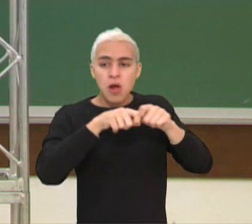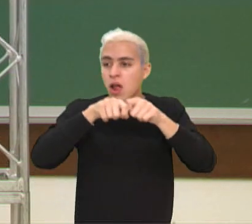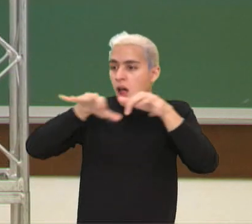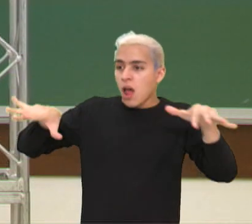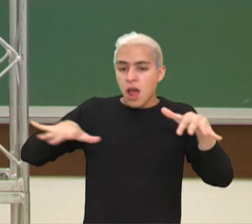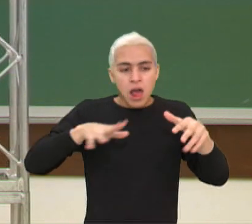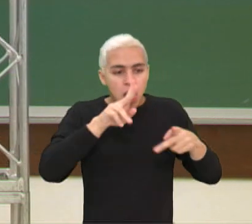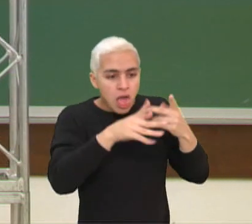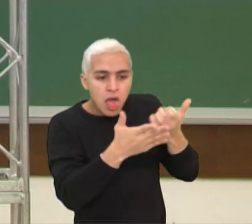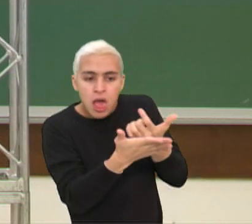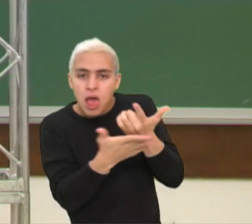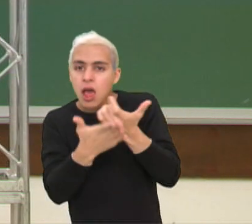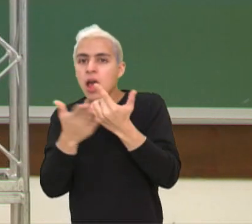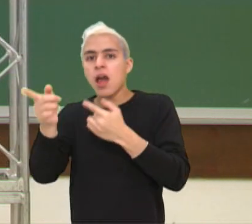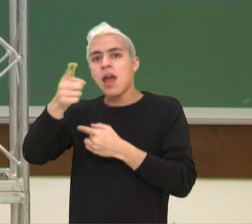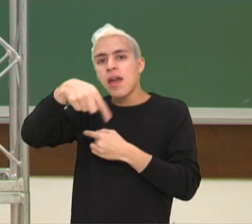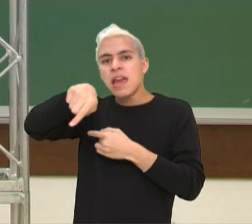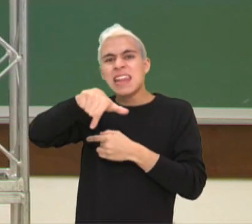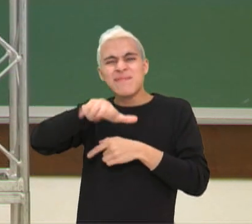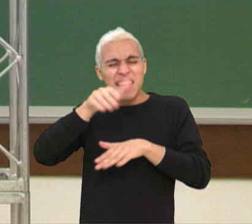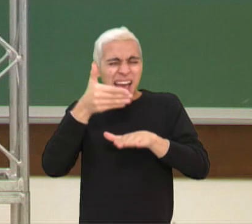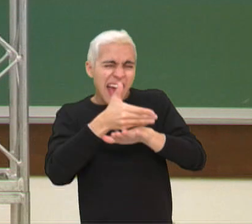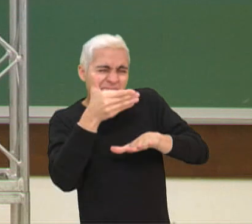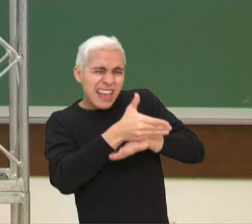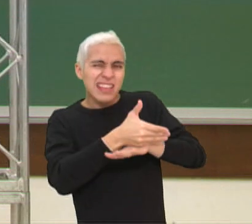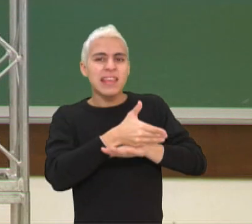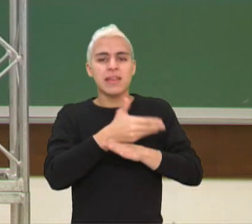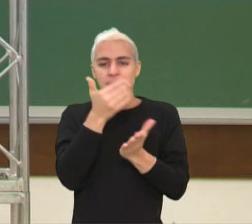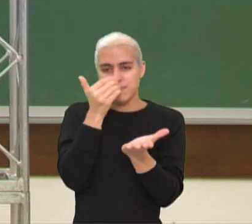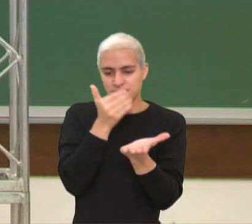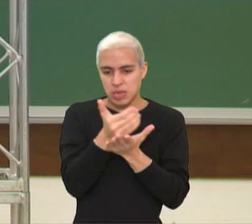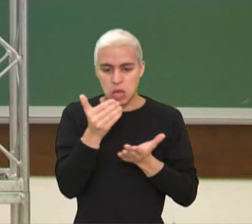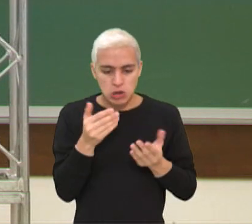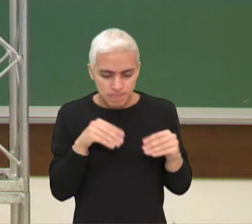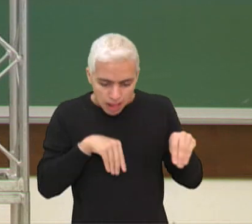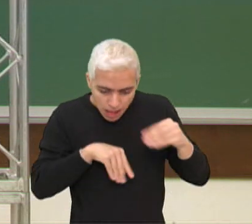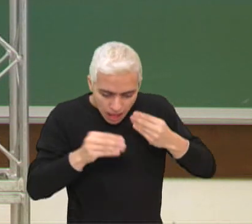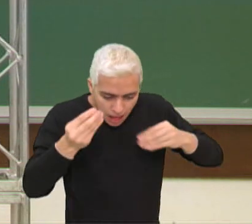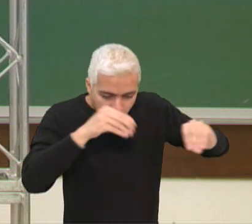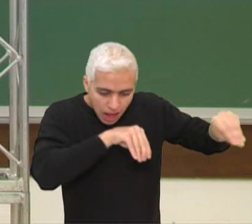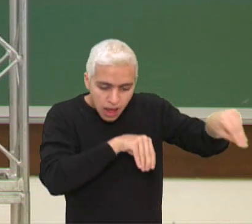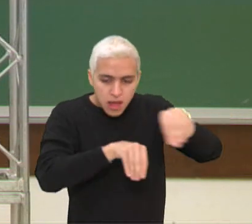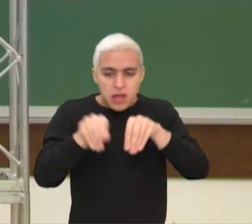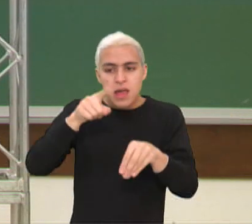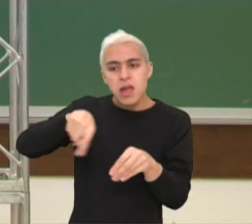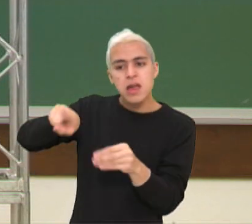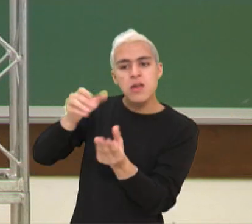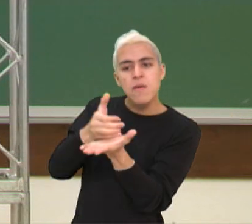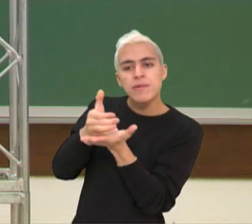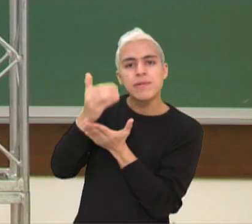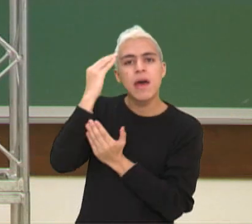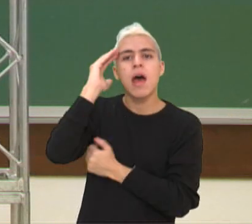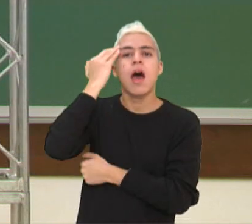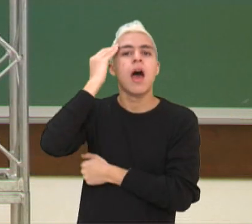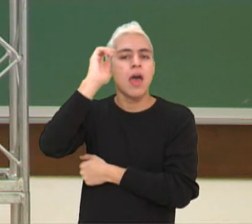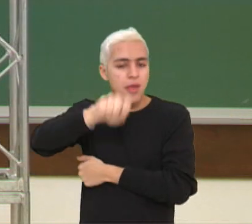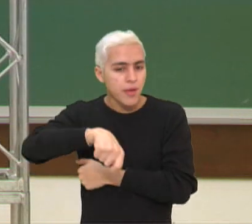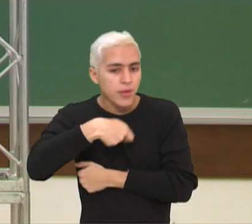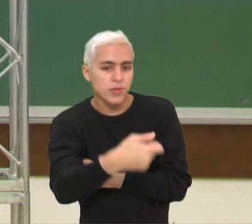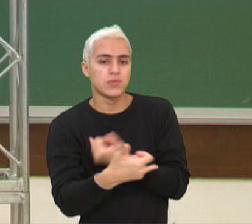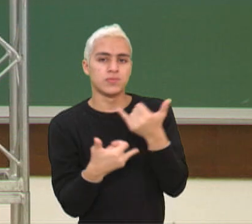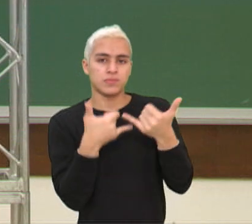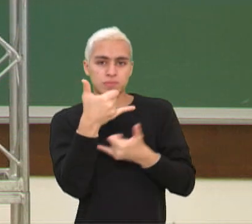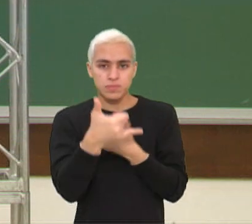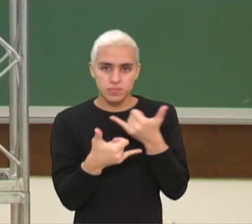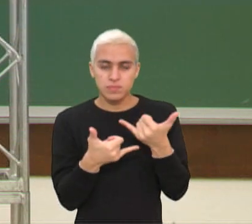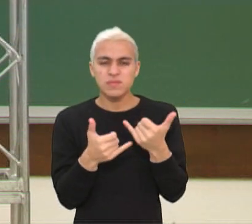população. E daí o pessoal teve mais acesso, começaram a praticar mais, começaram a entender mais os jogos. Então, né, teve